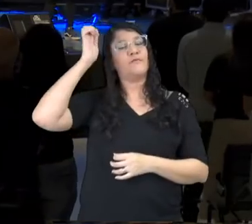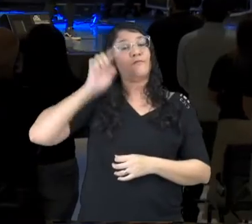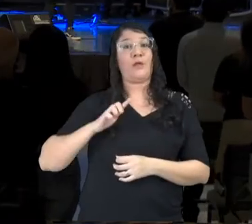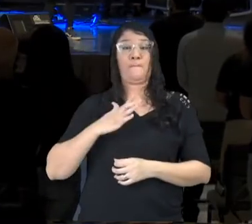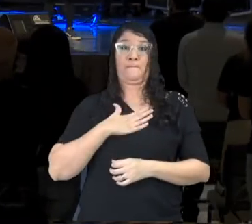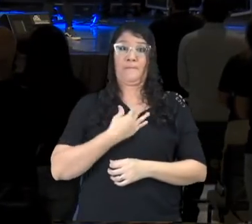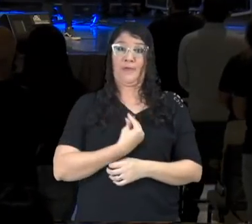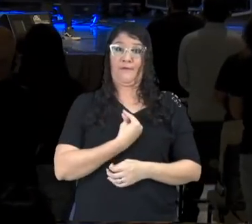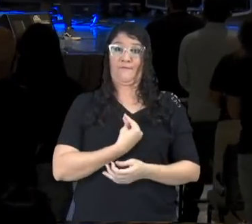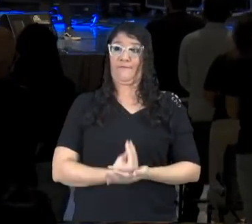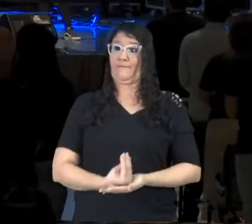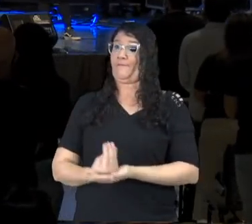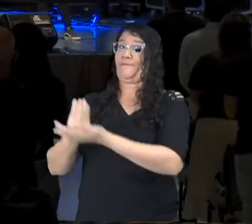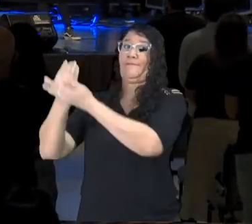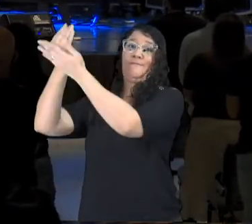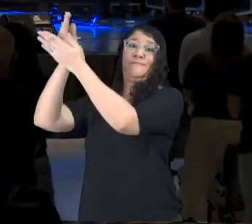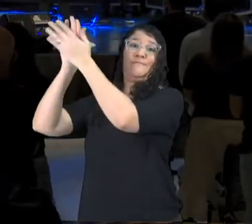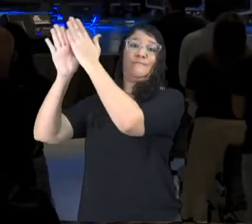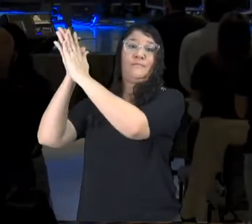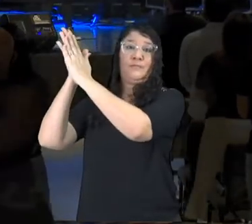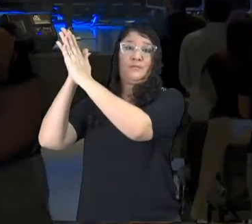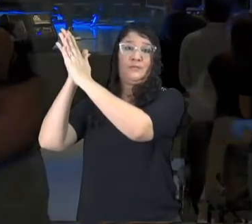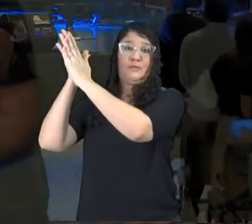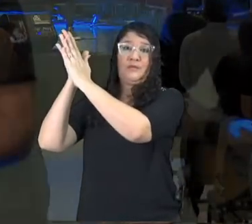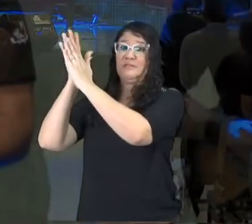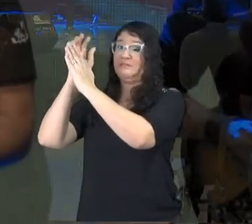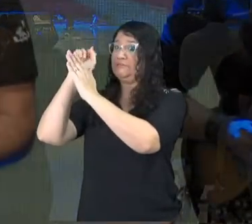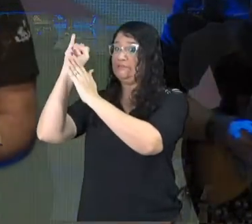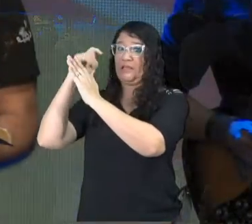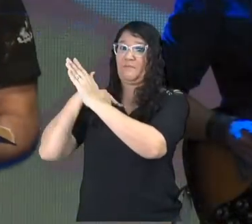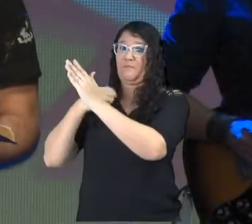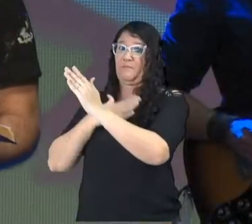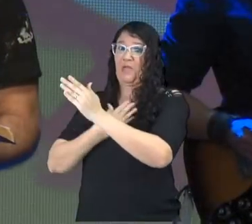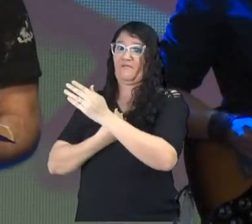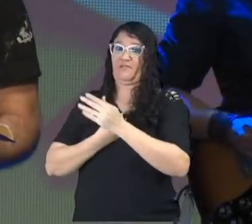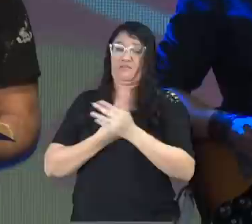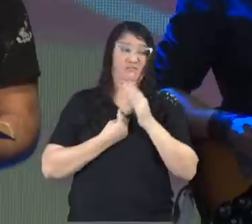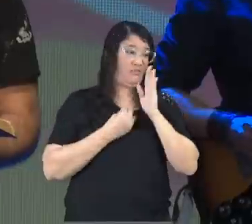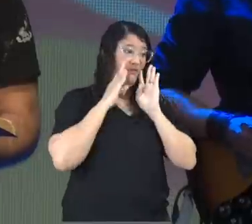mãos. E se estiver fora dela, eu estou perdido.